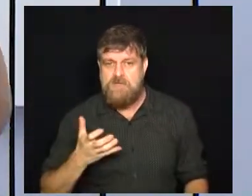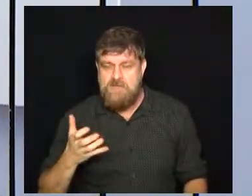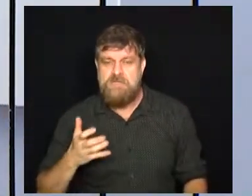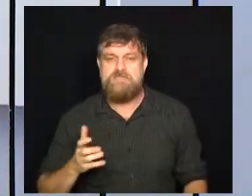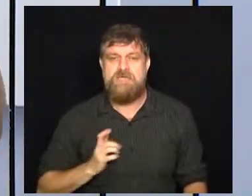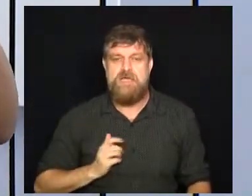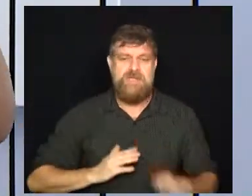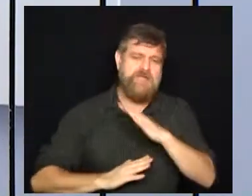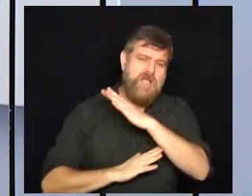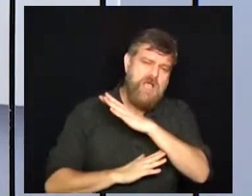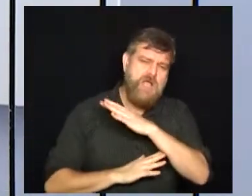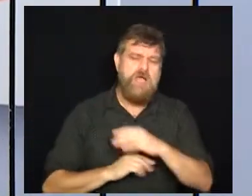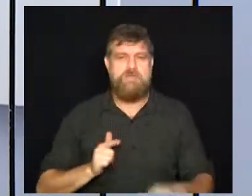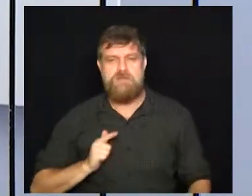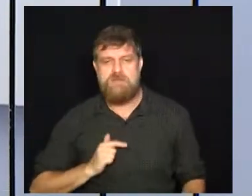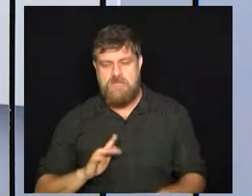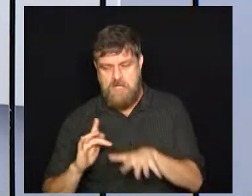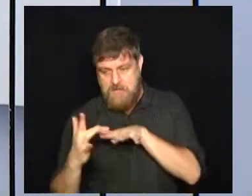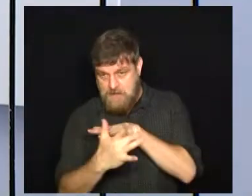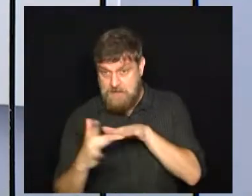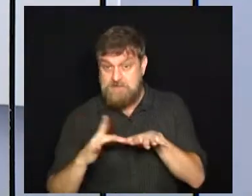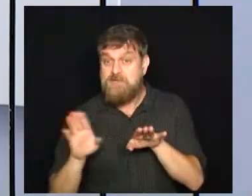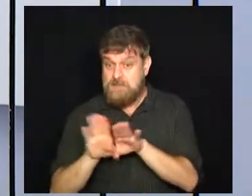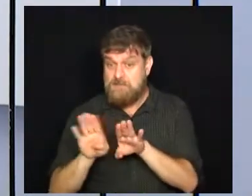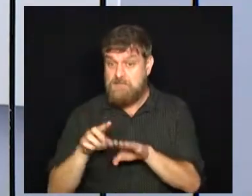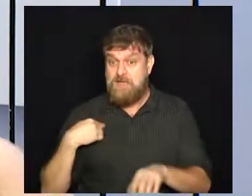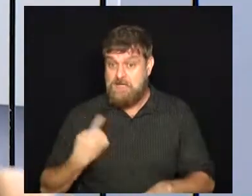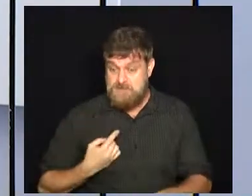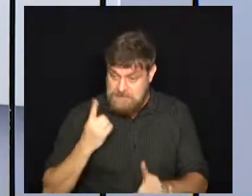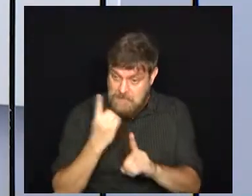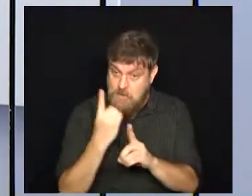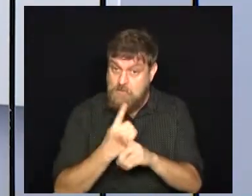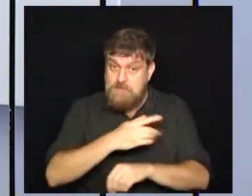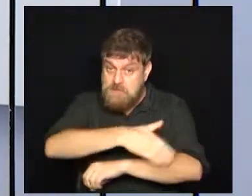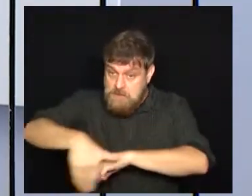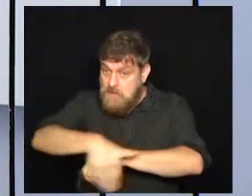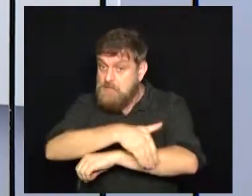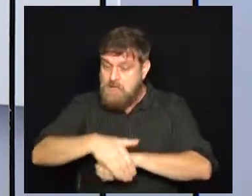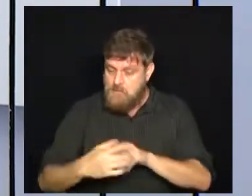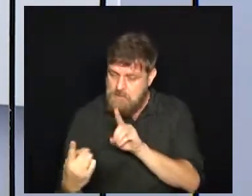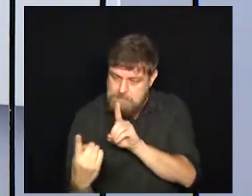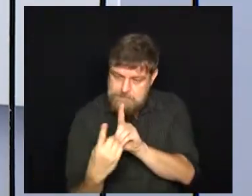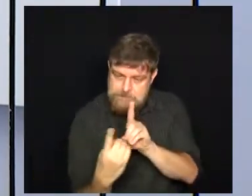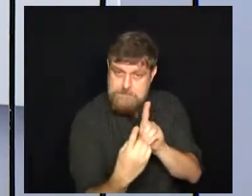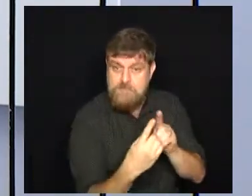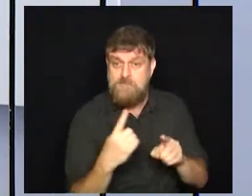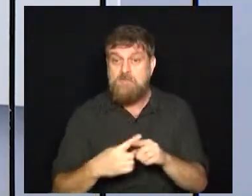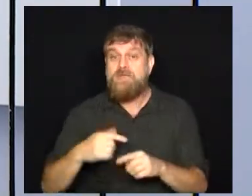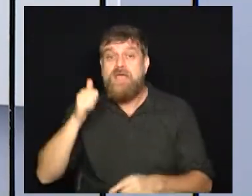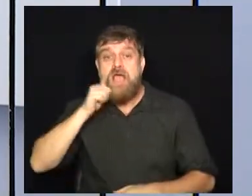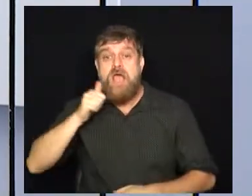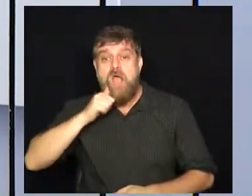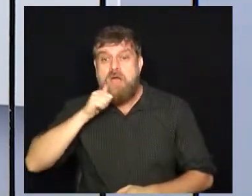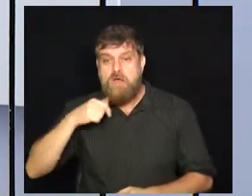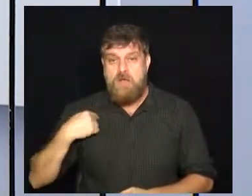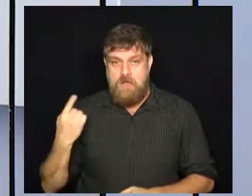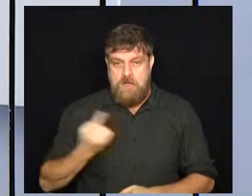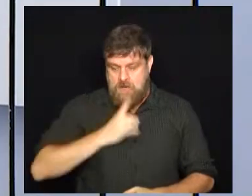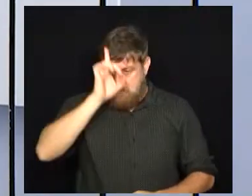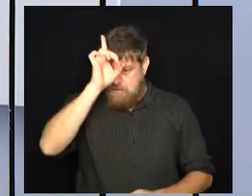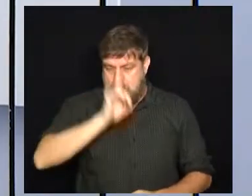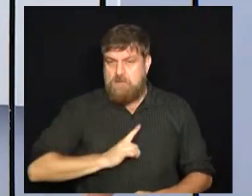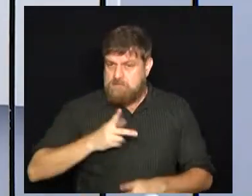né, à Câmara, às nossas redes sociais, mas também a gente se encontra na rua também, porque as mulheres, os nossos direitos